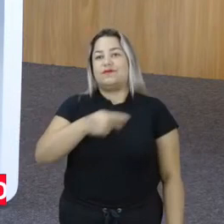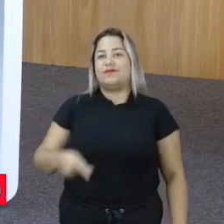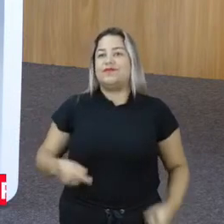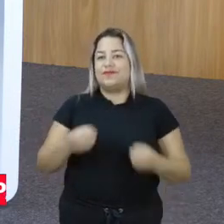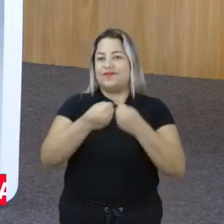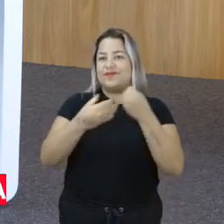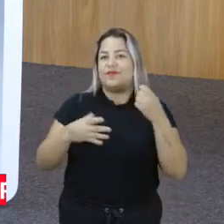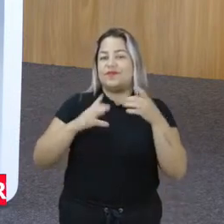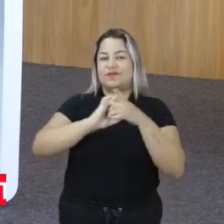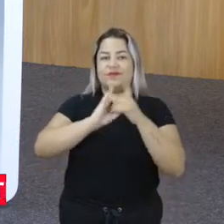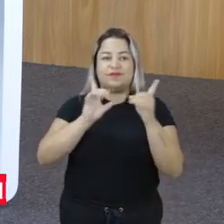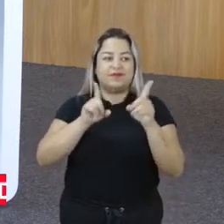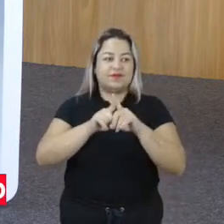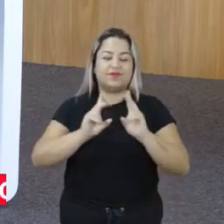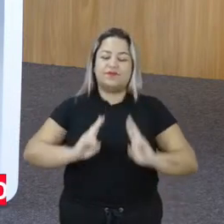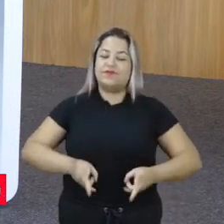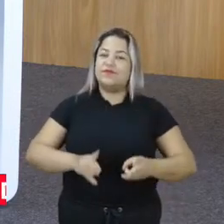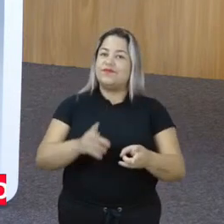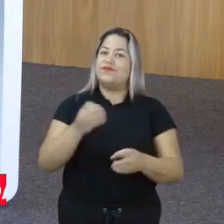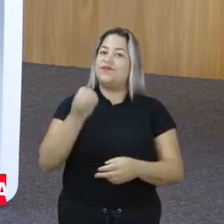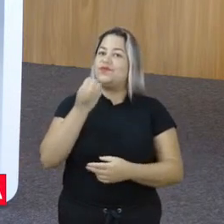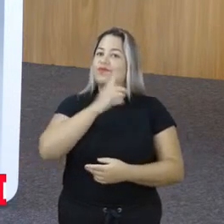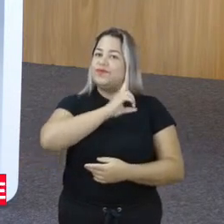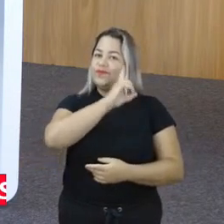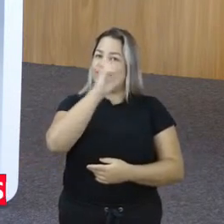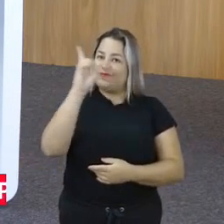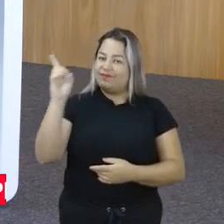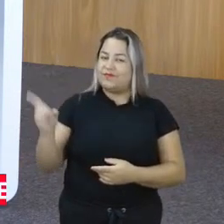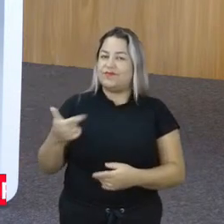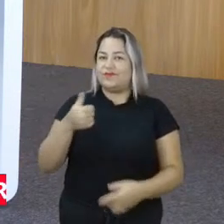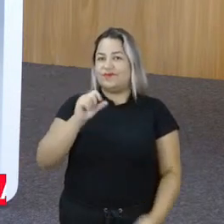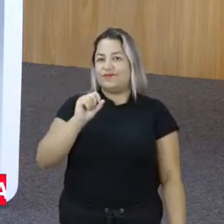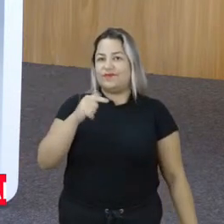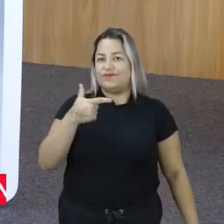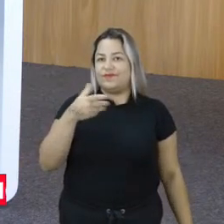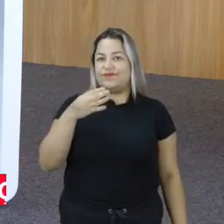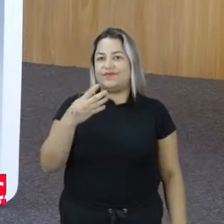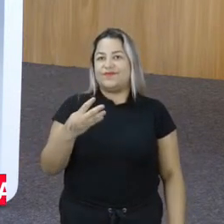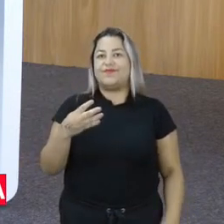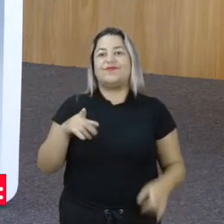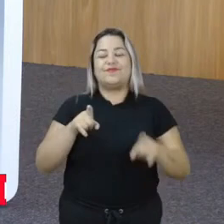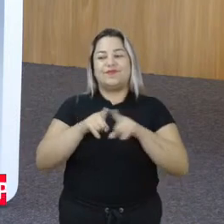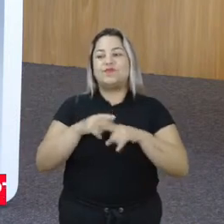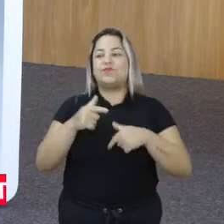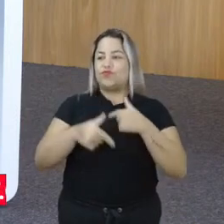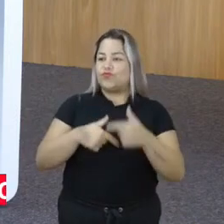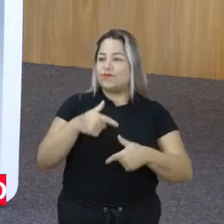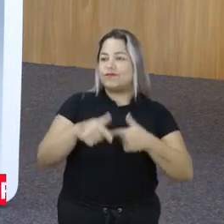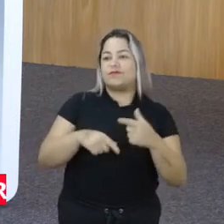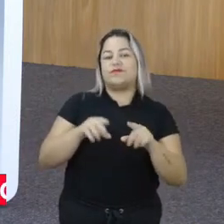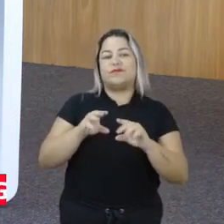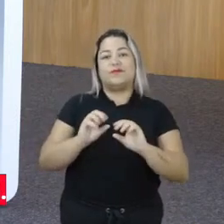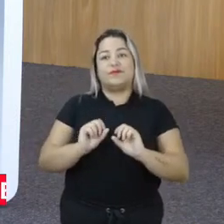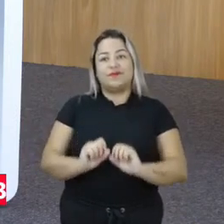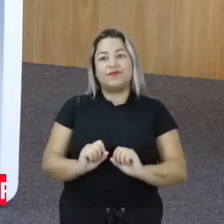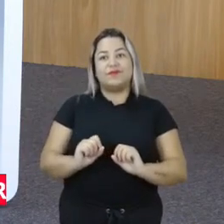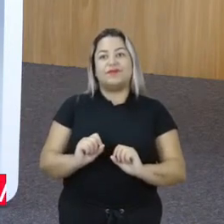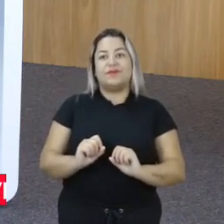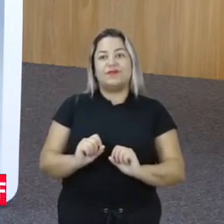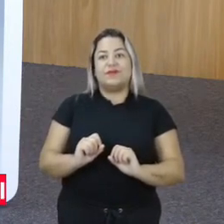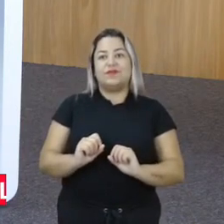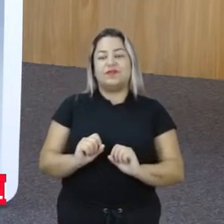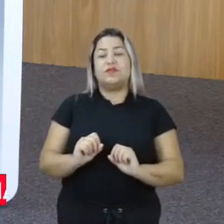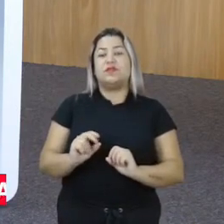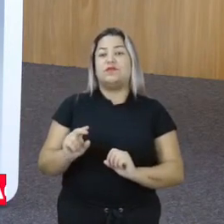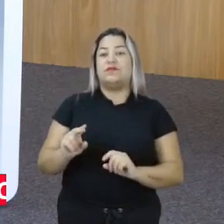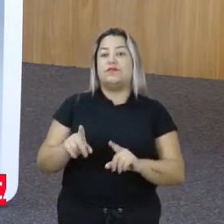hein? Que estava sempre ali dando um bom dia. Deve estar muito ocupado aí nesse 2024. Muito ocupado. Estamos correndo tá muito, ótimo. Organizando